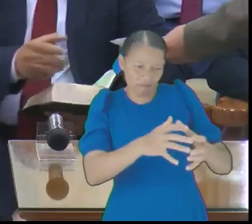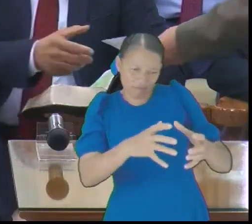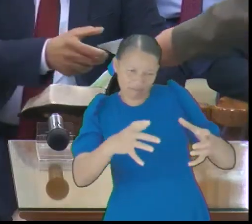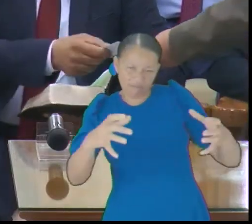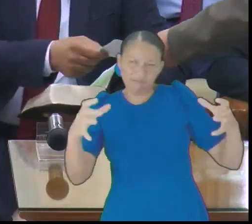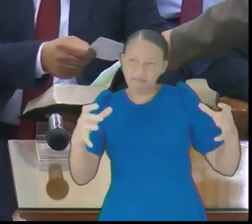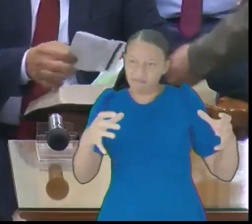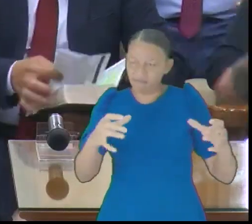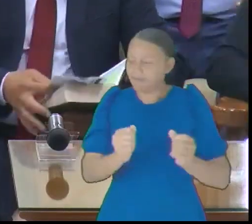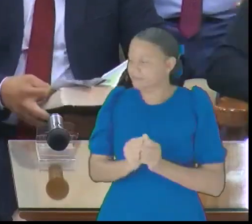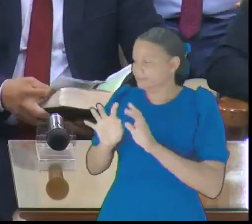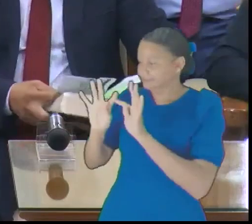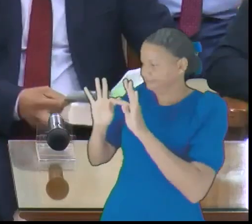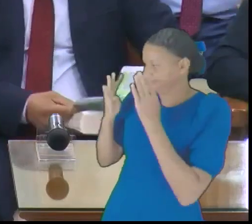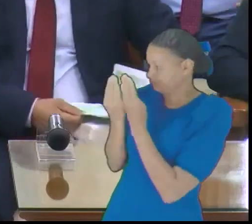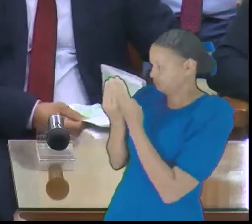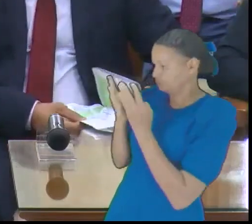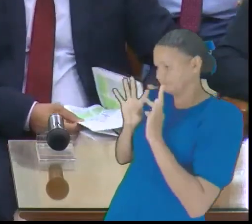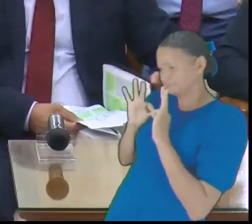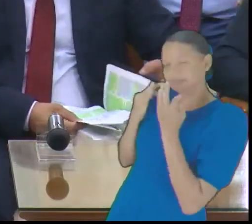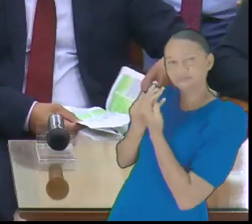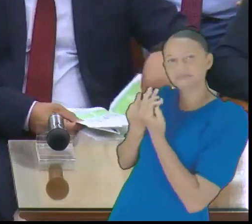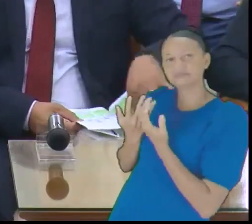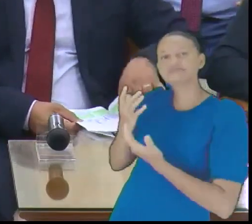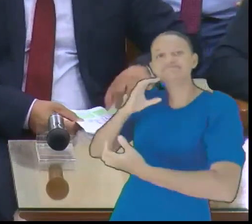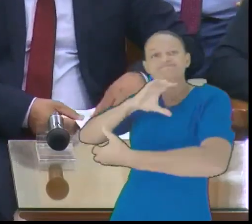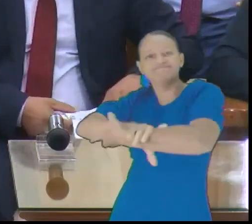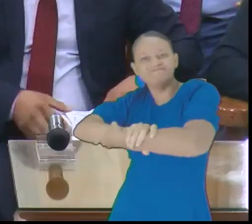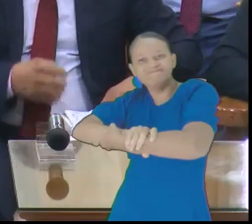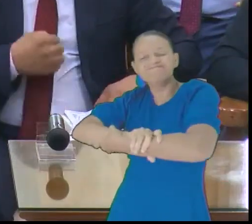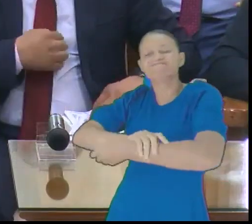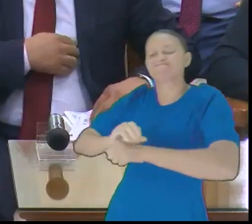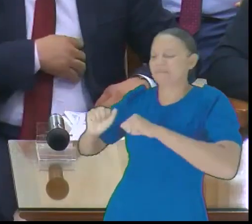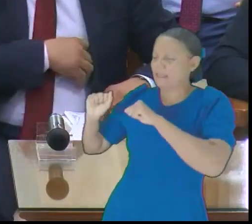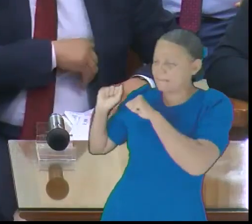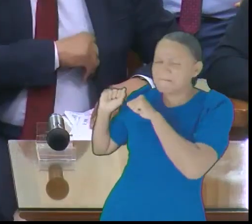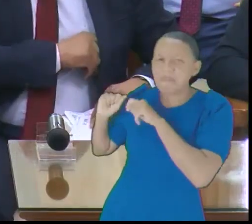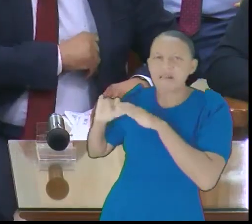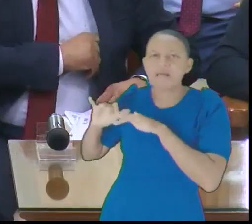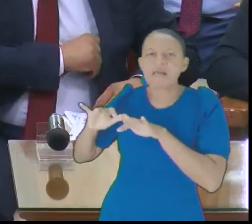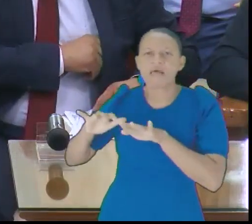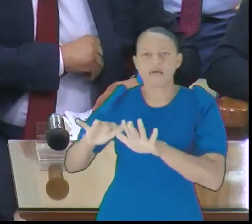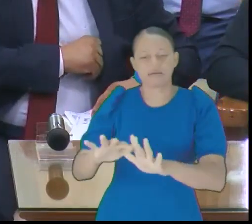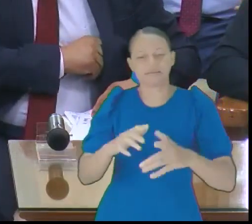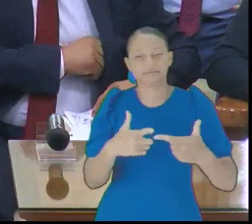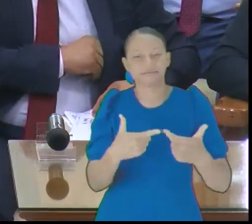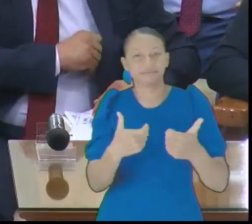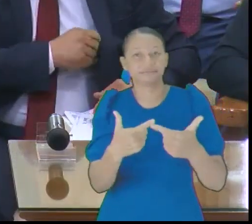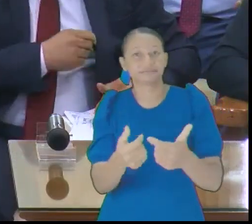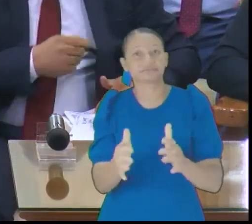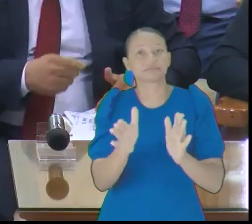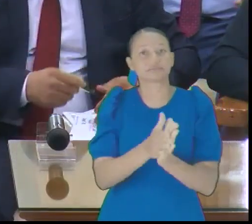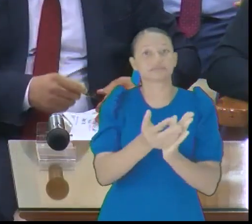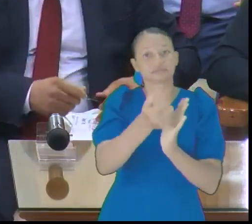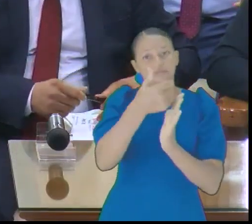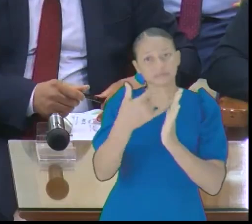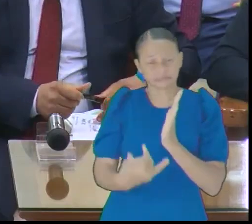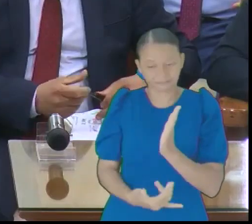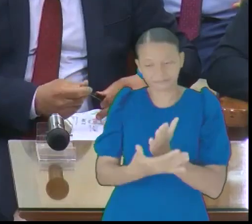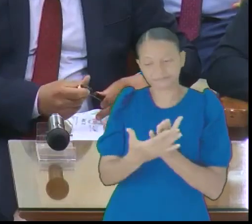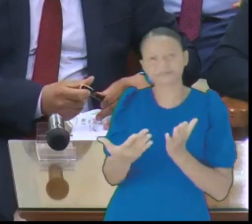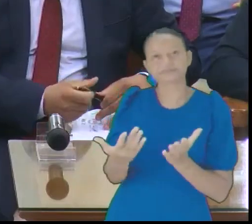une com outras tribos e vai para a guerra. E a Bíblia diz que